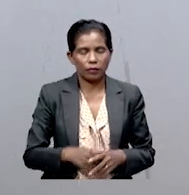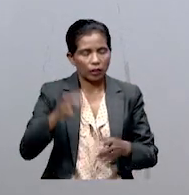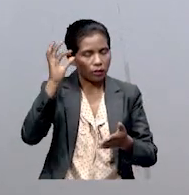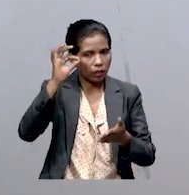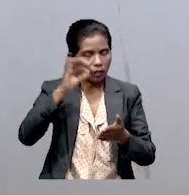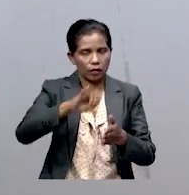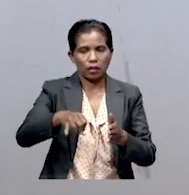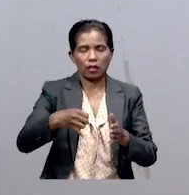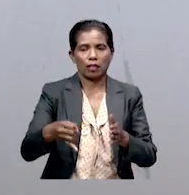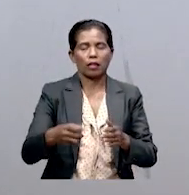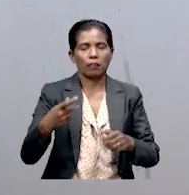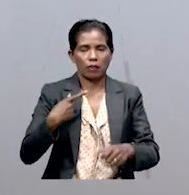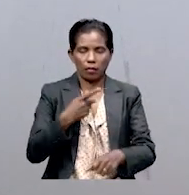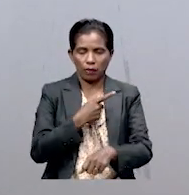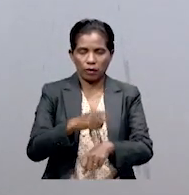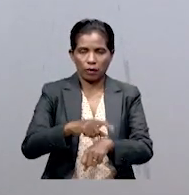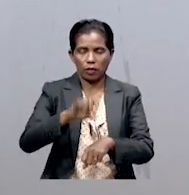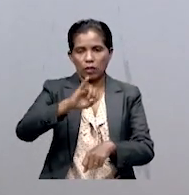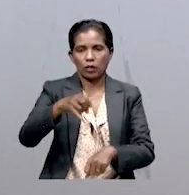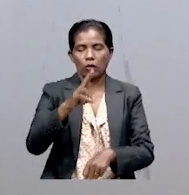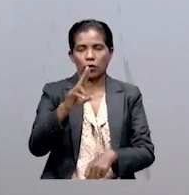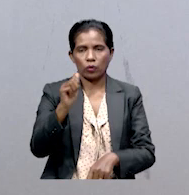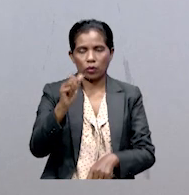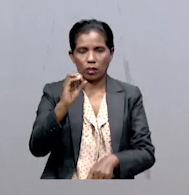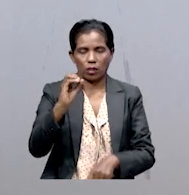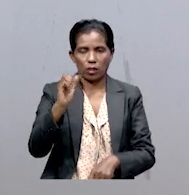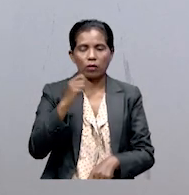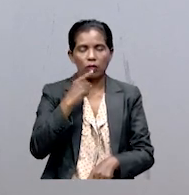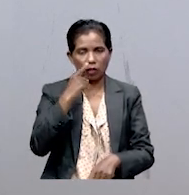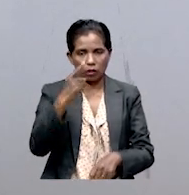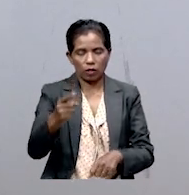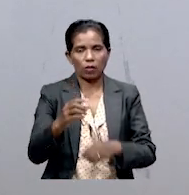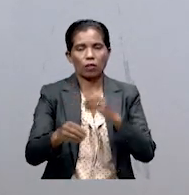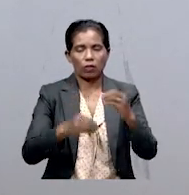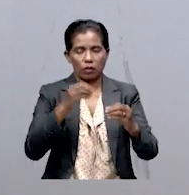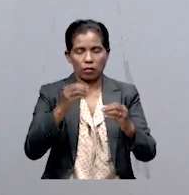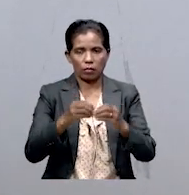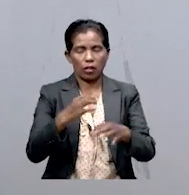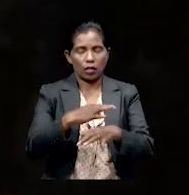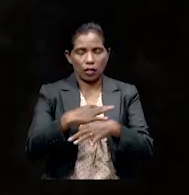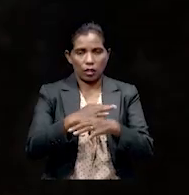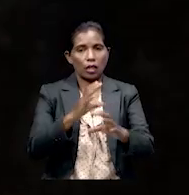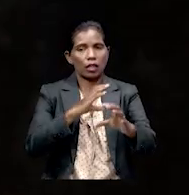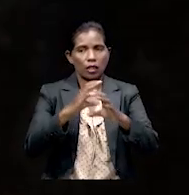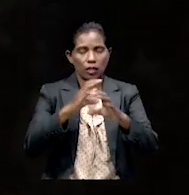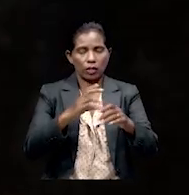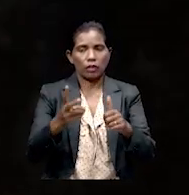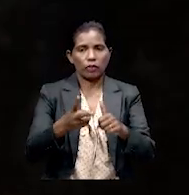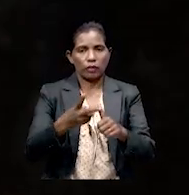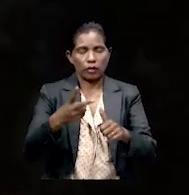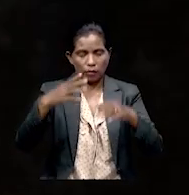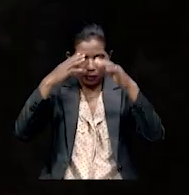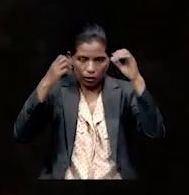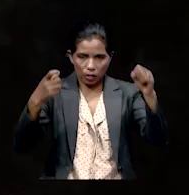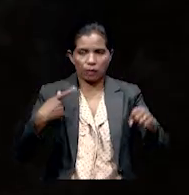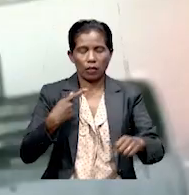Secretário-Geral Adjunto do Parlamento Nacional, João Rui Amaral, ratou questão, né? Relaciona a manutenção da careta vice-presidente do